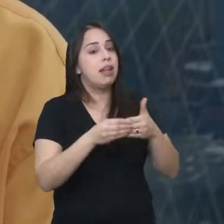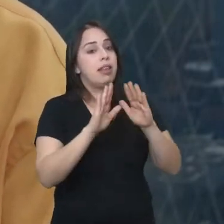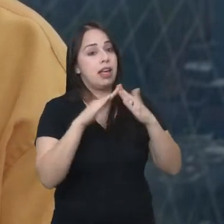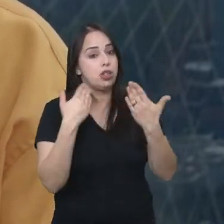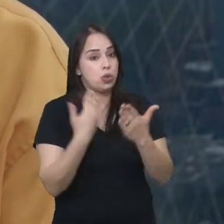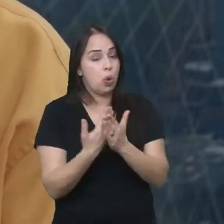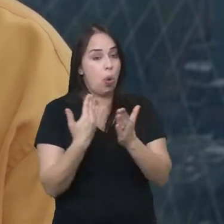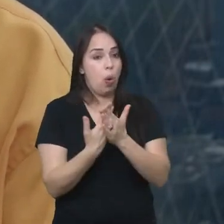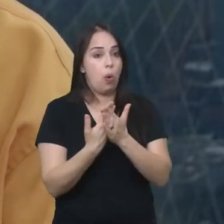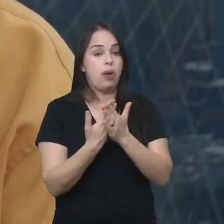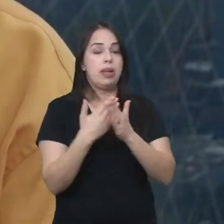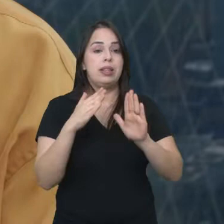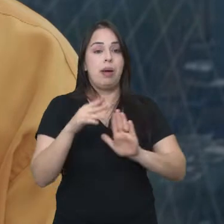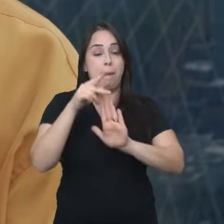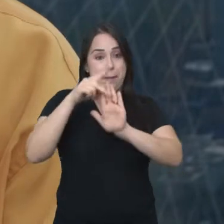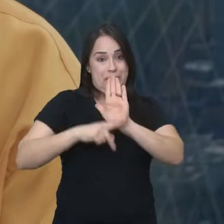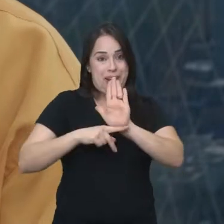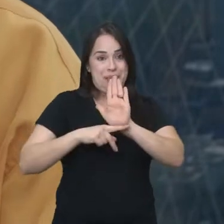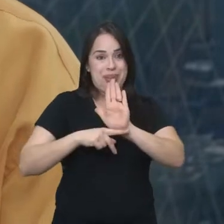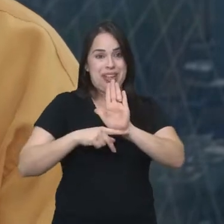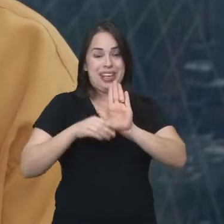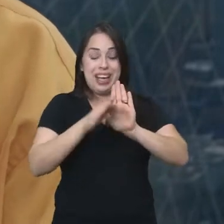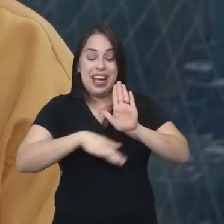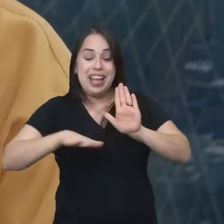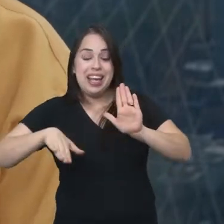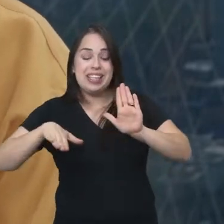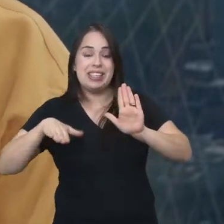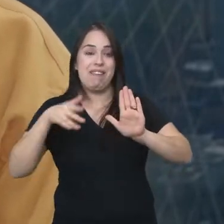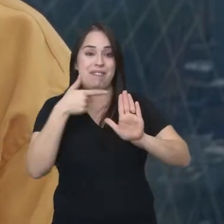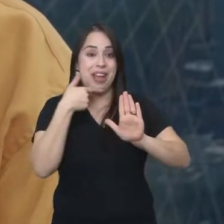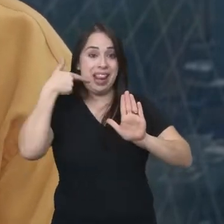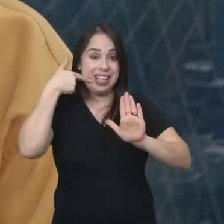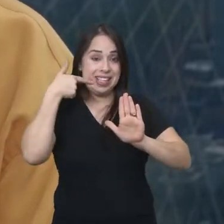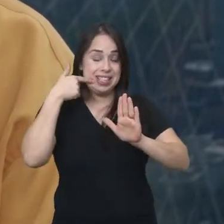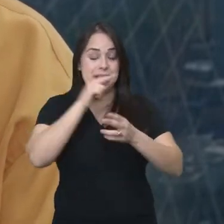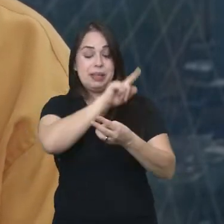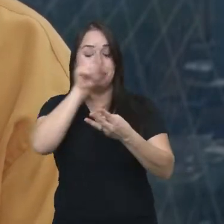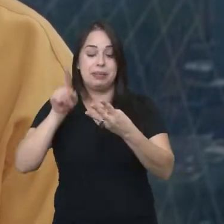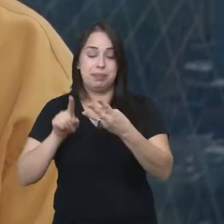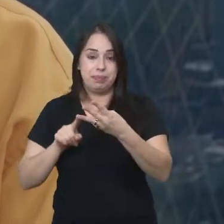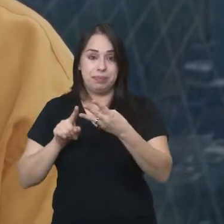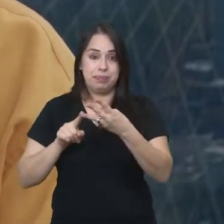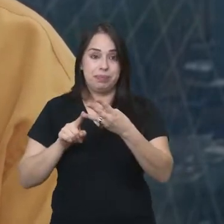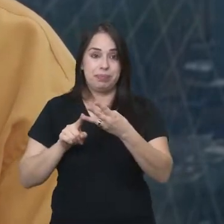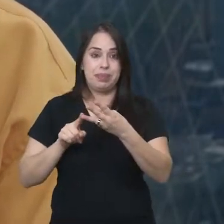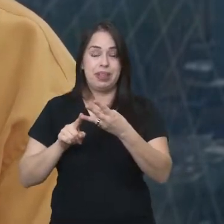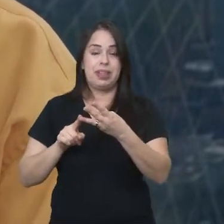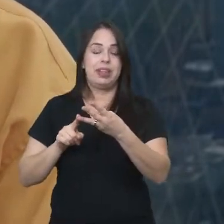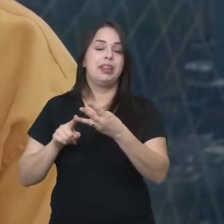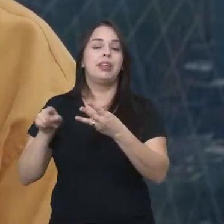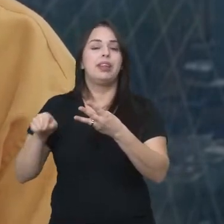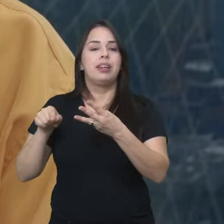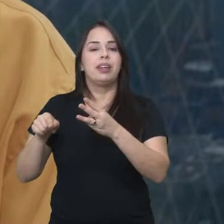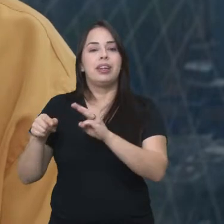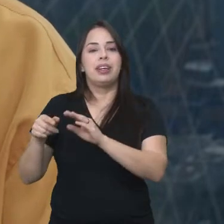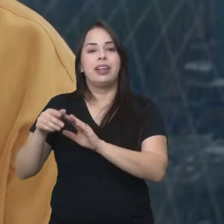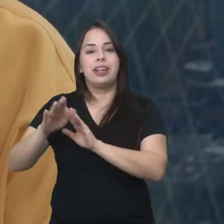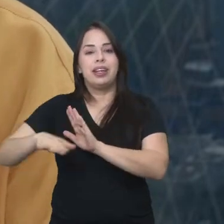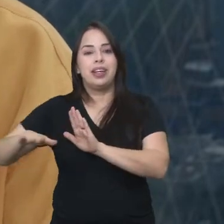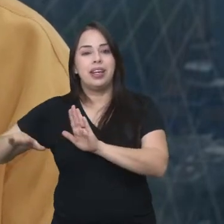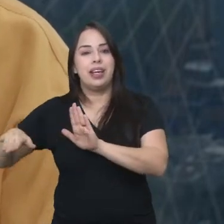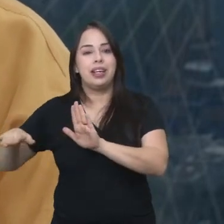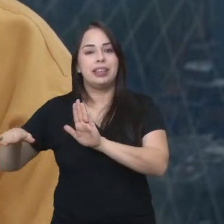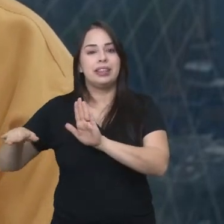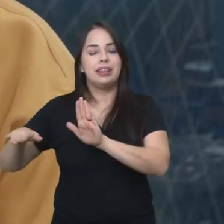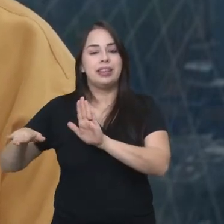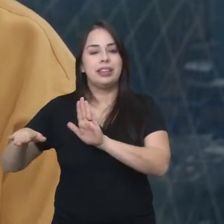Então, o programa Criança Feliz tem esse objetivo. E temos também o programa Prefeito Amigo da Criança, né, que também